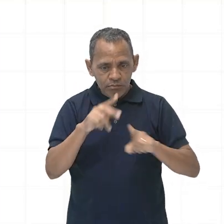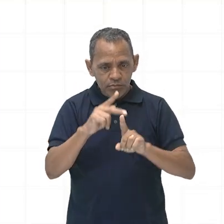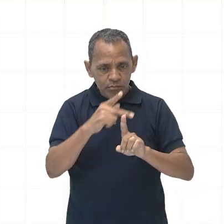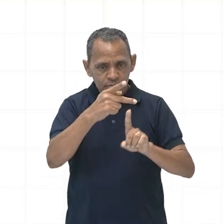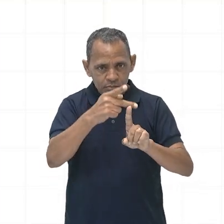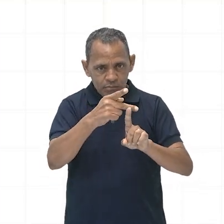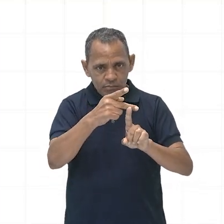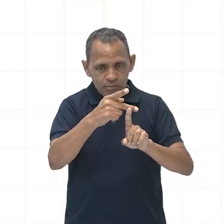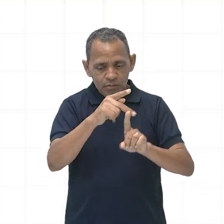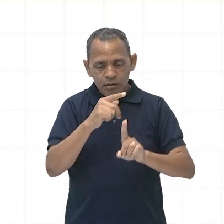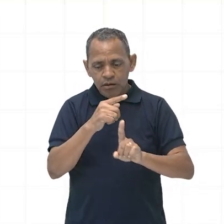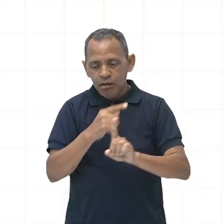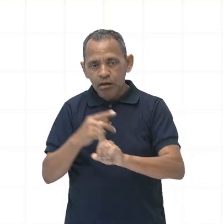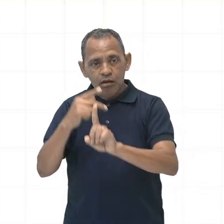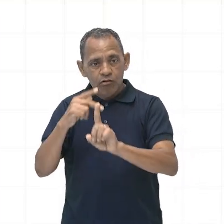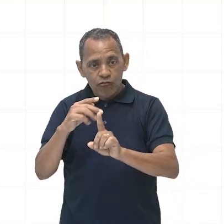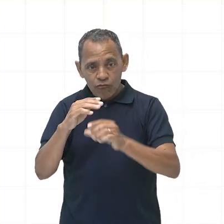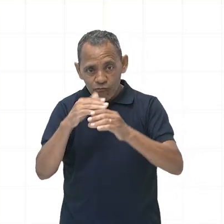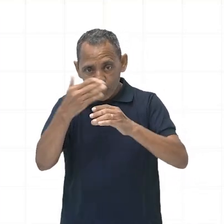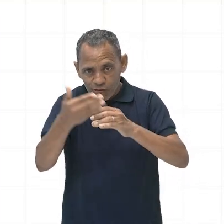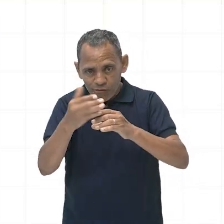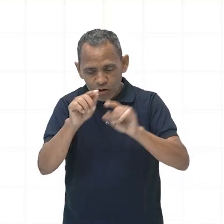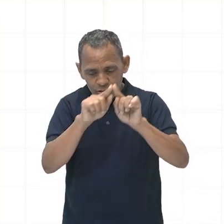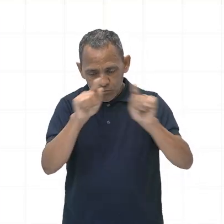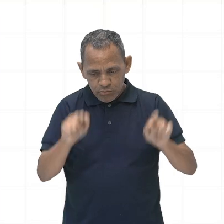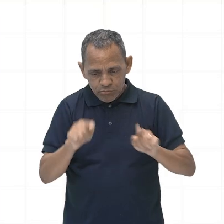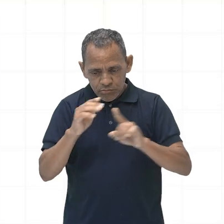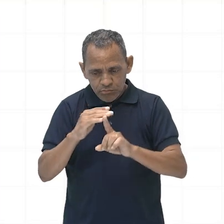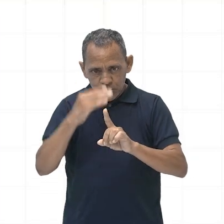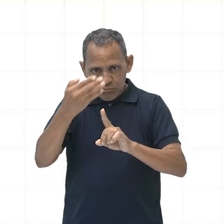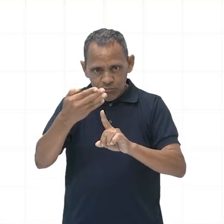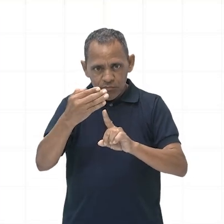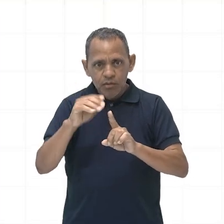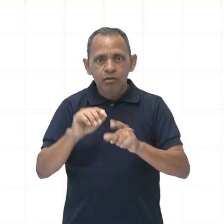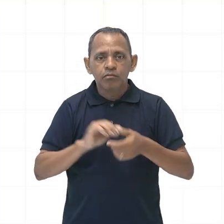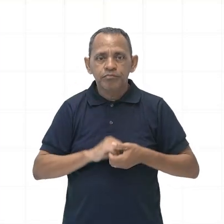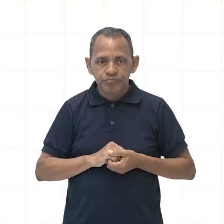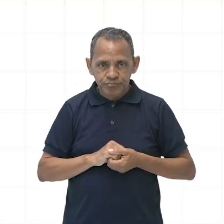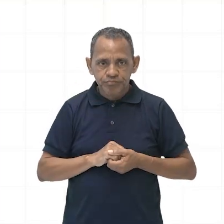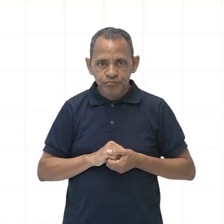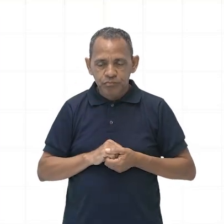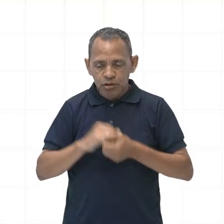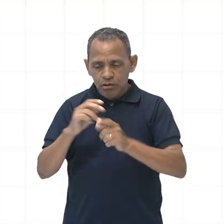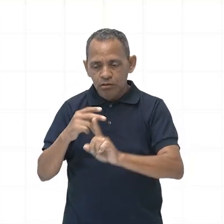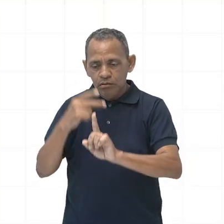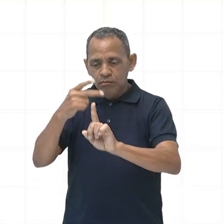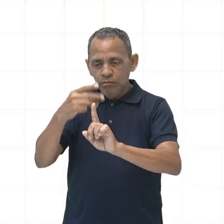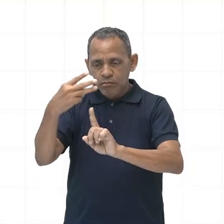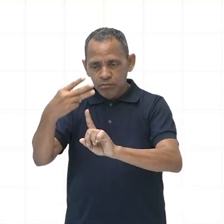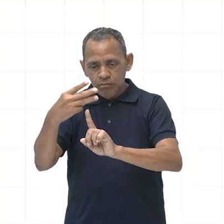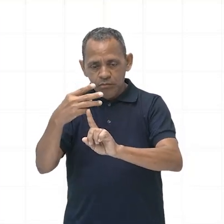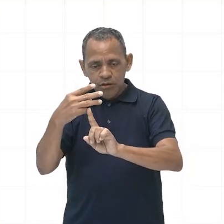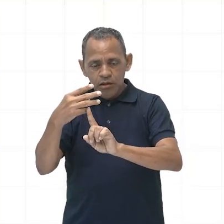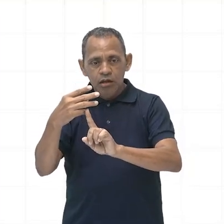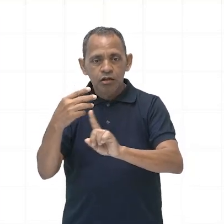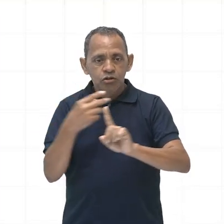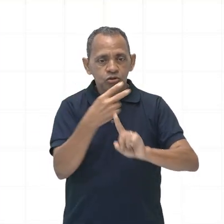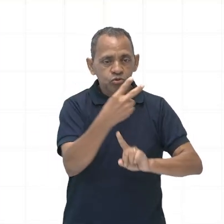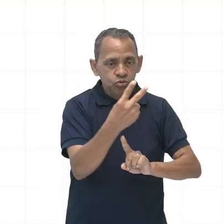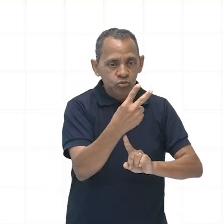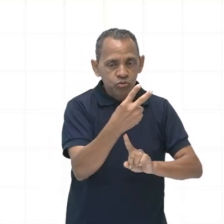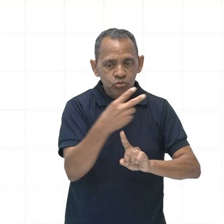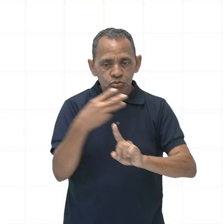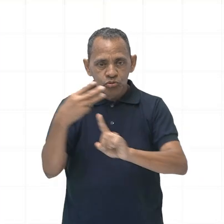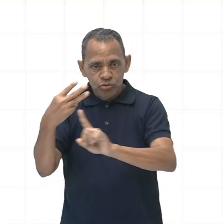aí temos mais um expoente que ele está do lado de fora do parênteses, que é o expoente 3. Então, aqui